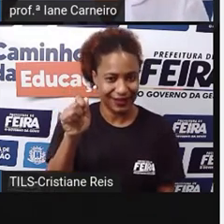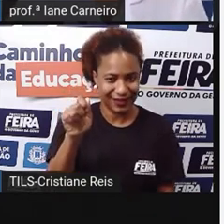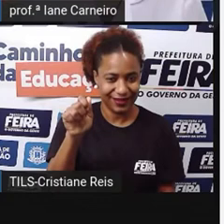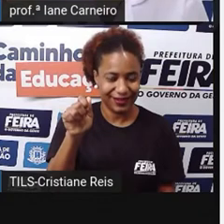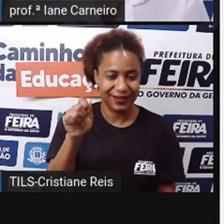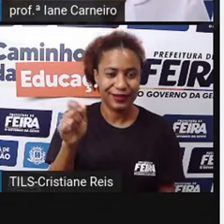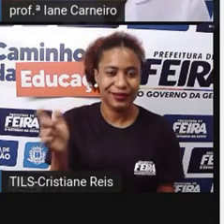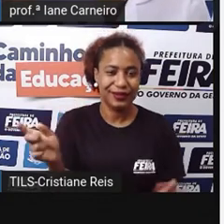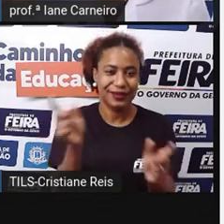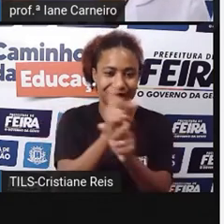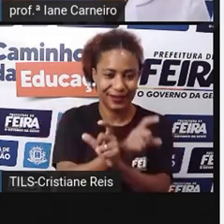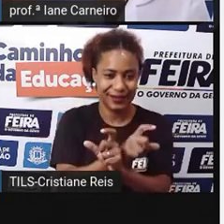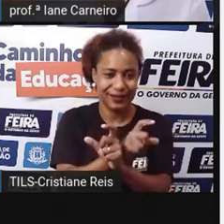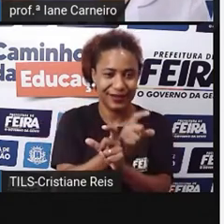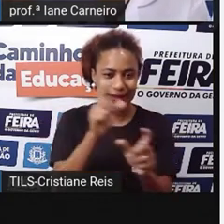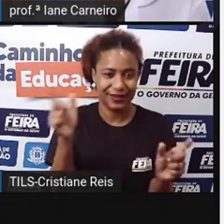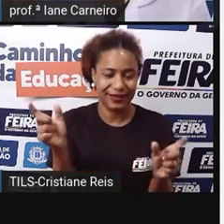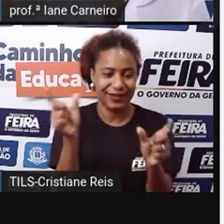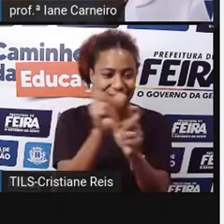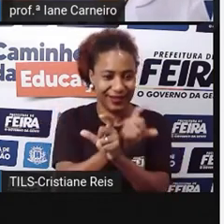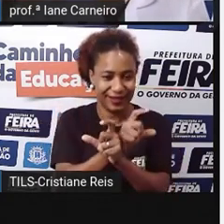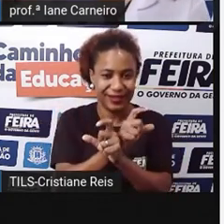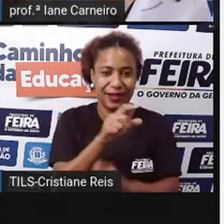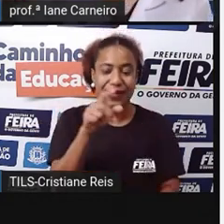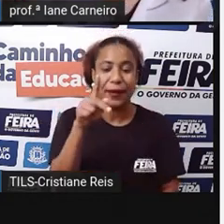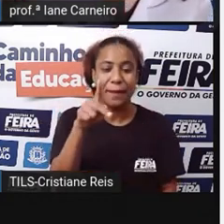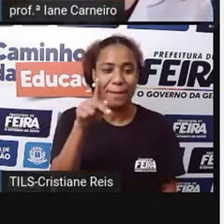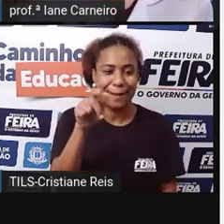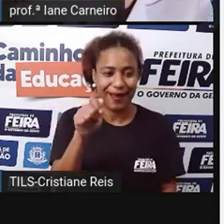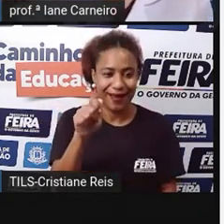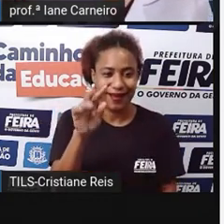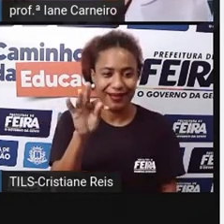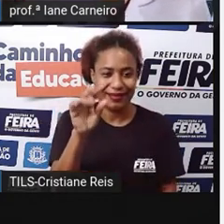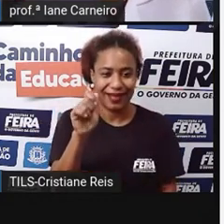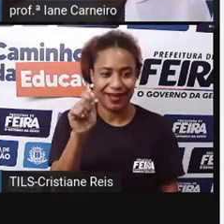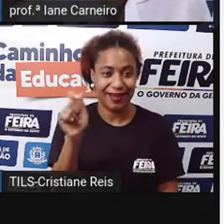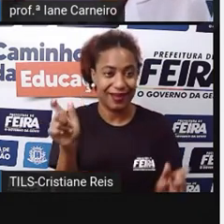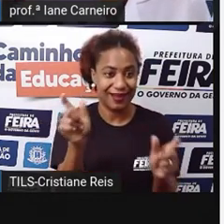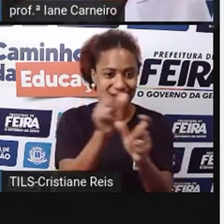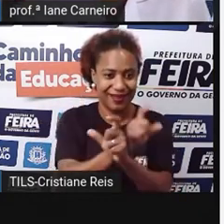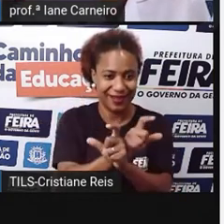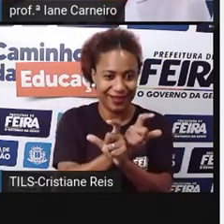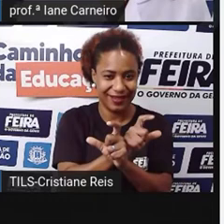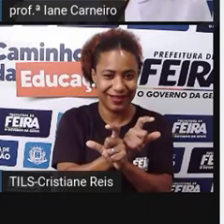Se eu colocar o tá na frente do pa, vamos ver? Tá,